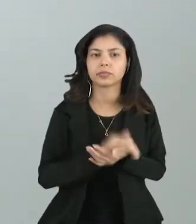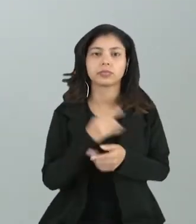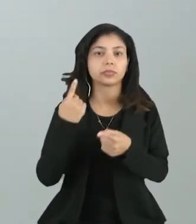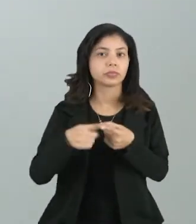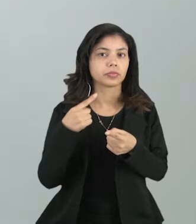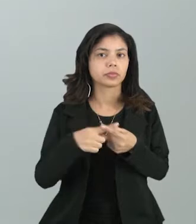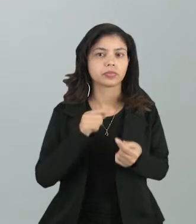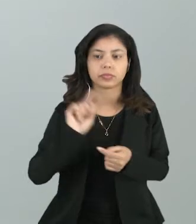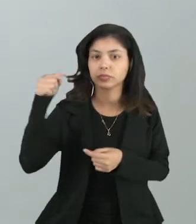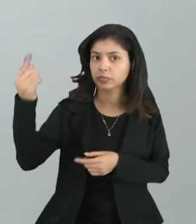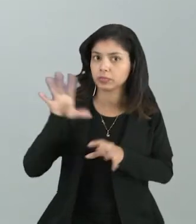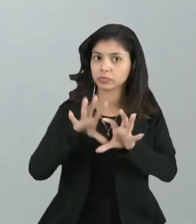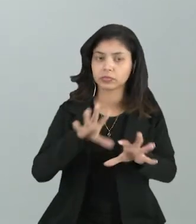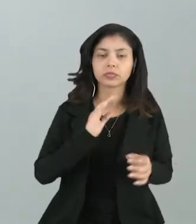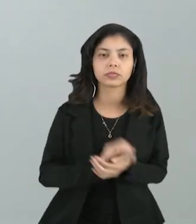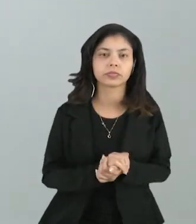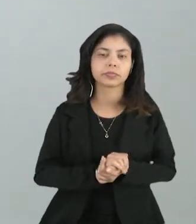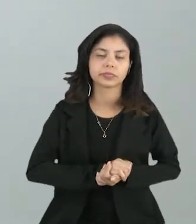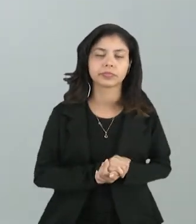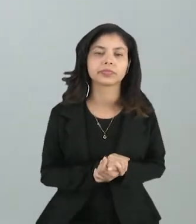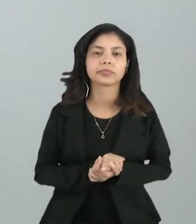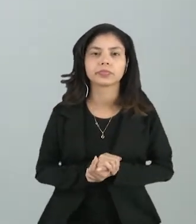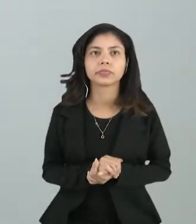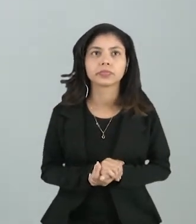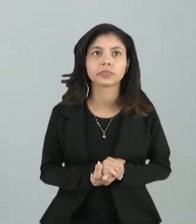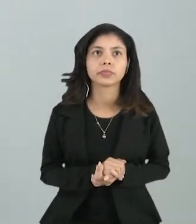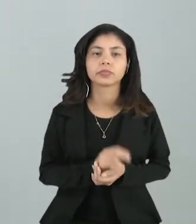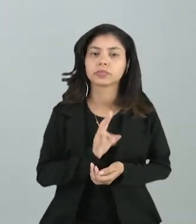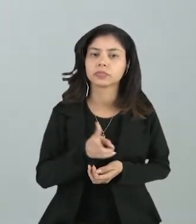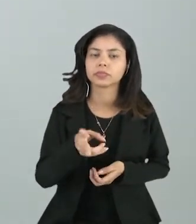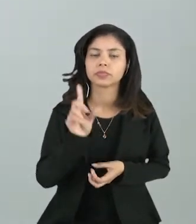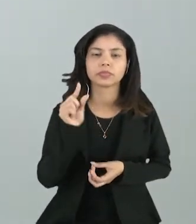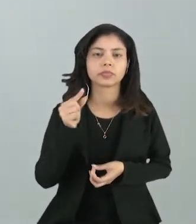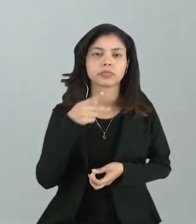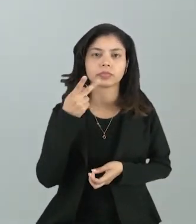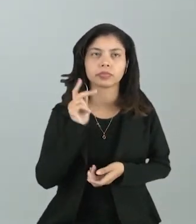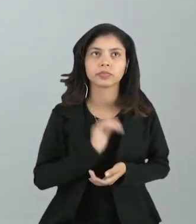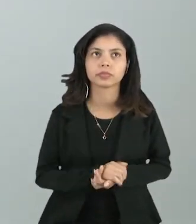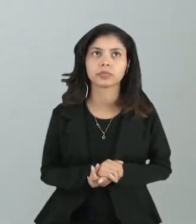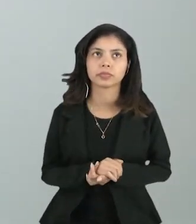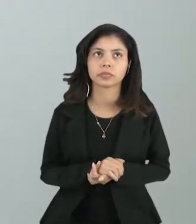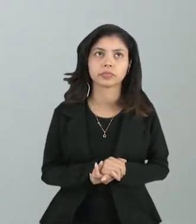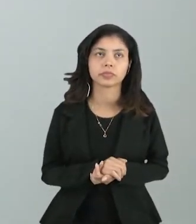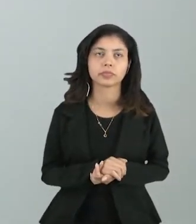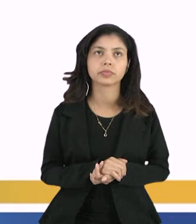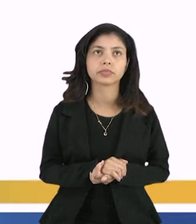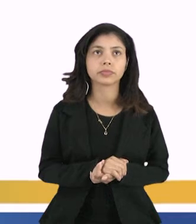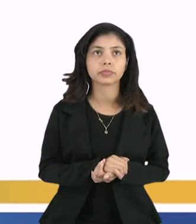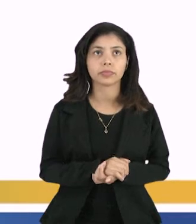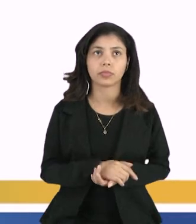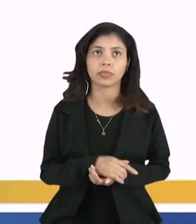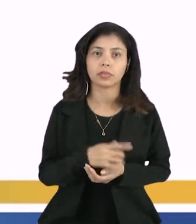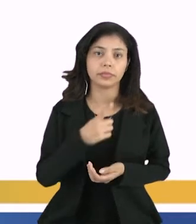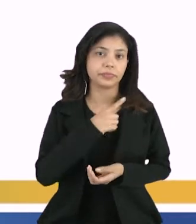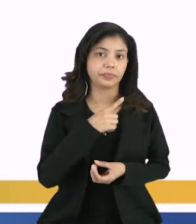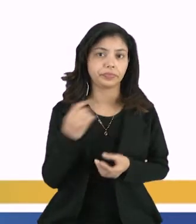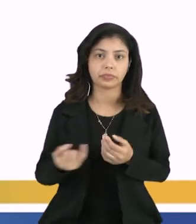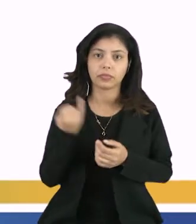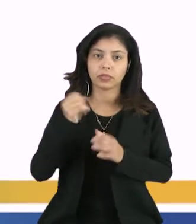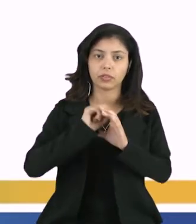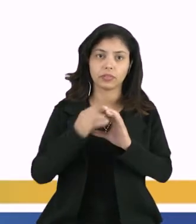por que é daquela formação, né? E aí a gente vai continuar um pouquinho falando sobre as danças. Nós temos as